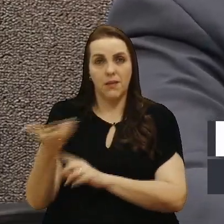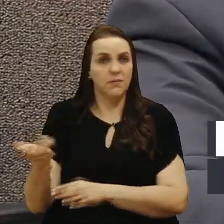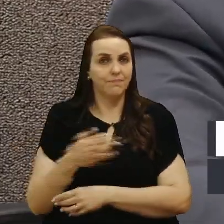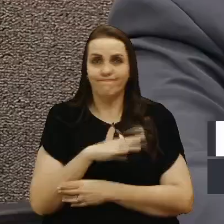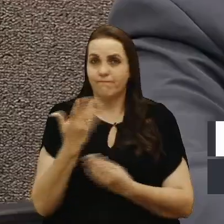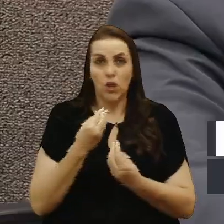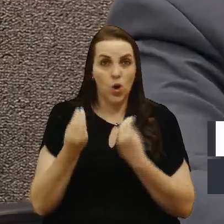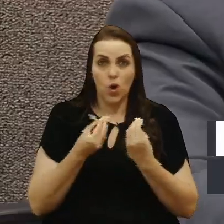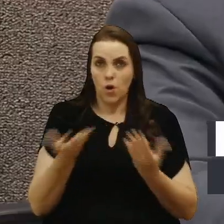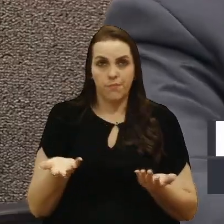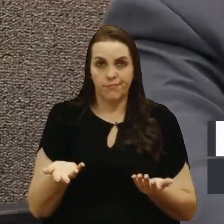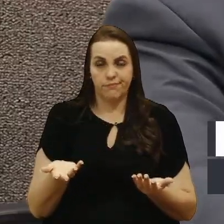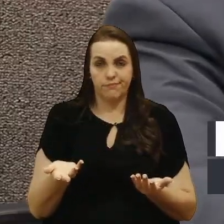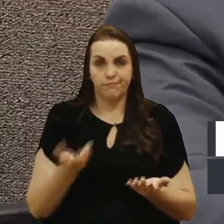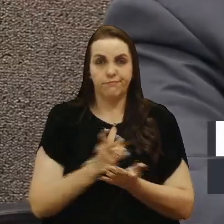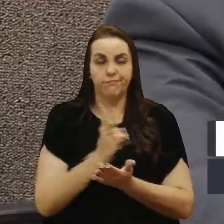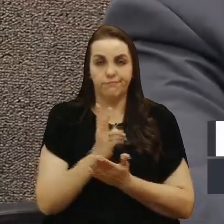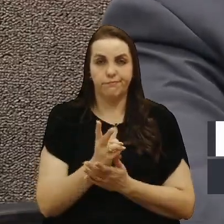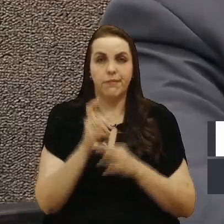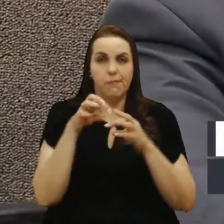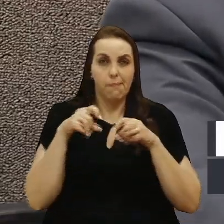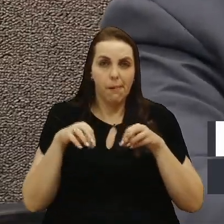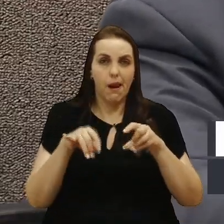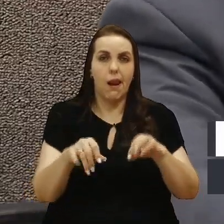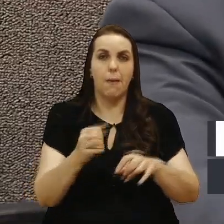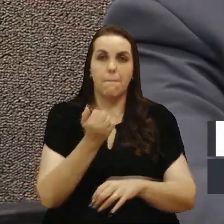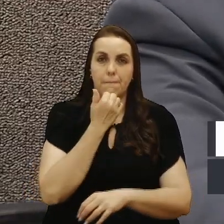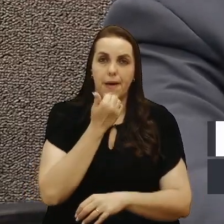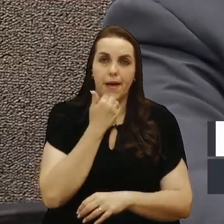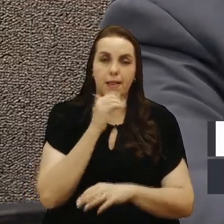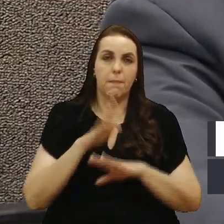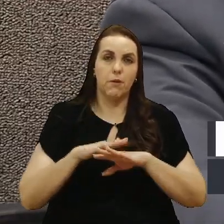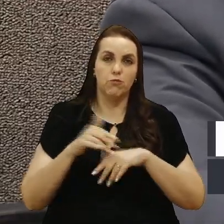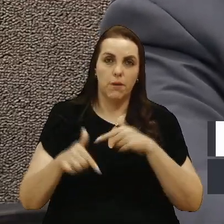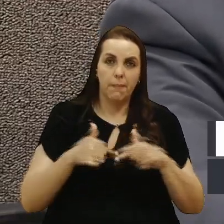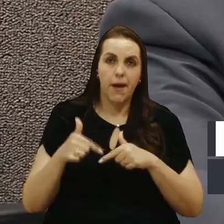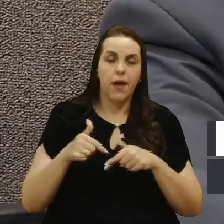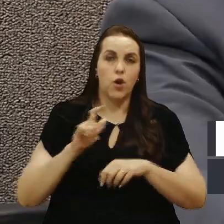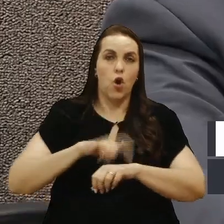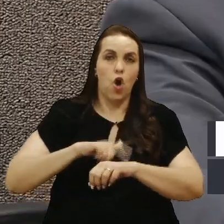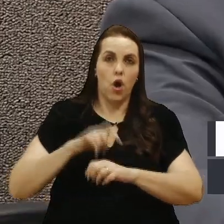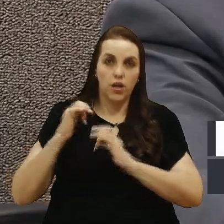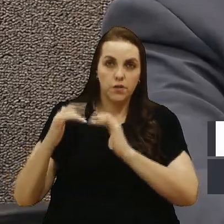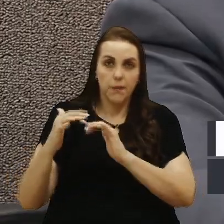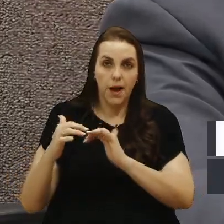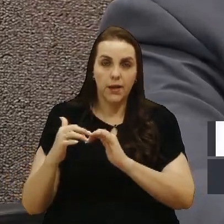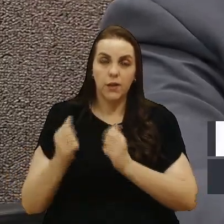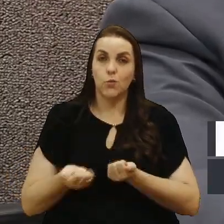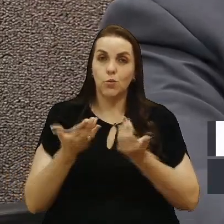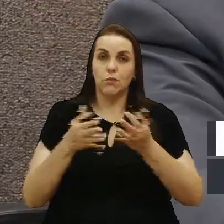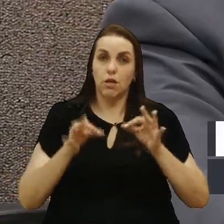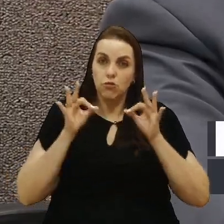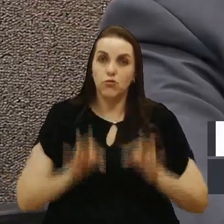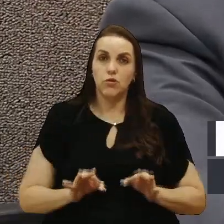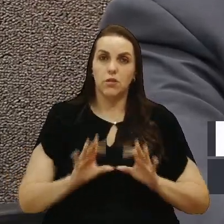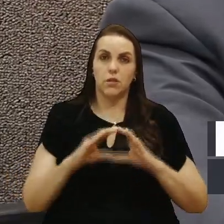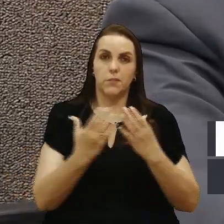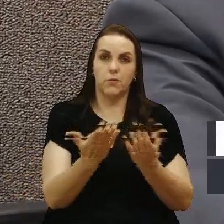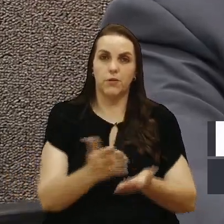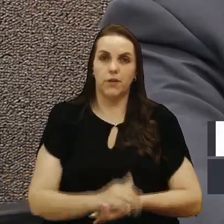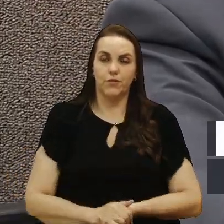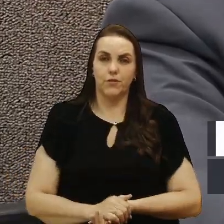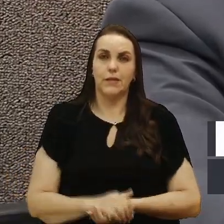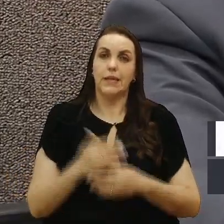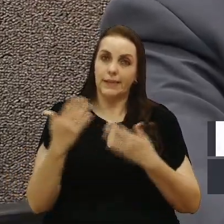nos próximos anos colocando cascalho, mão de obra, hora a máquina, e não dar dignidade para as comunidades. Então,